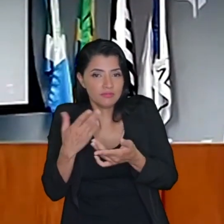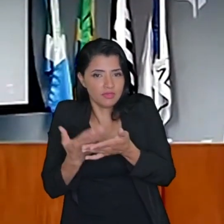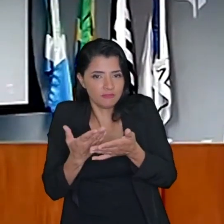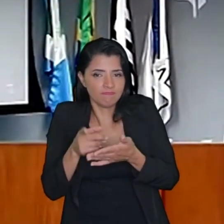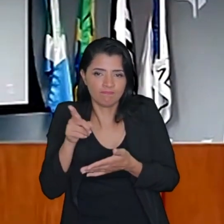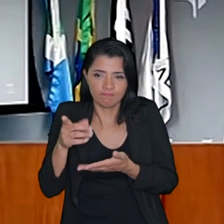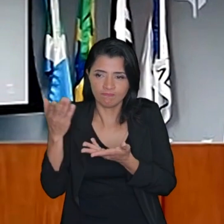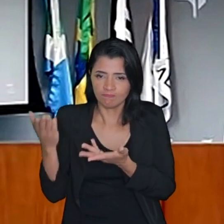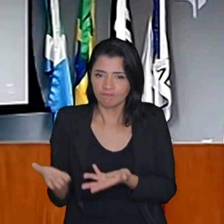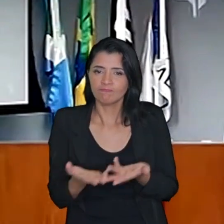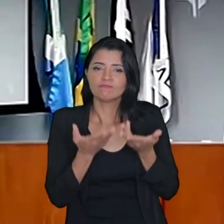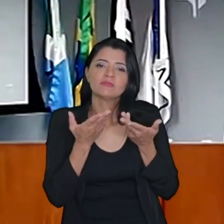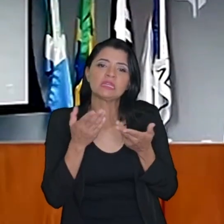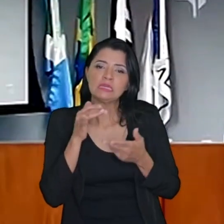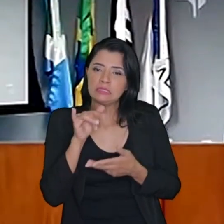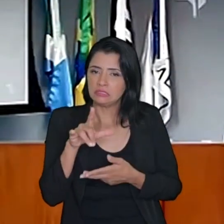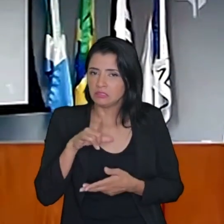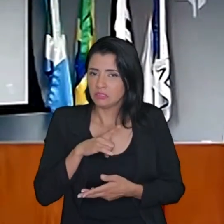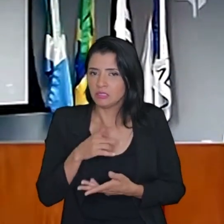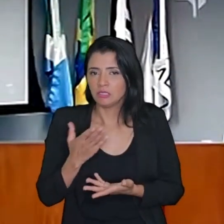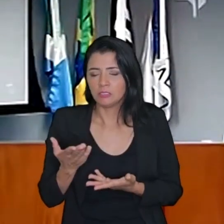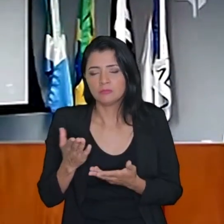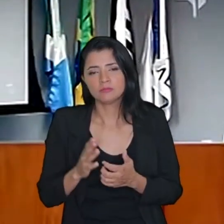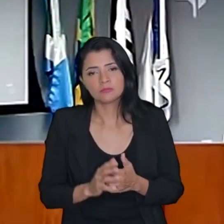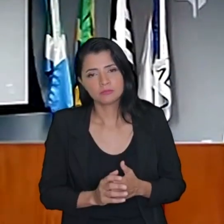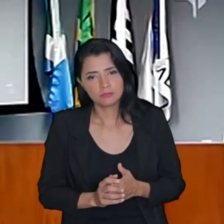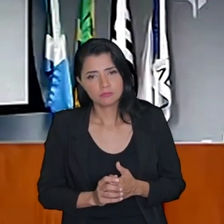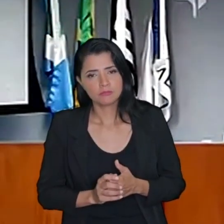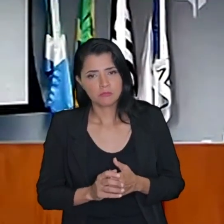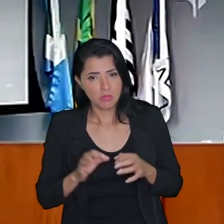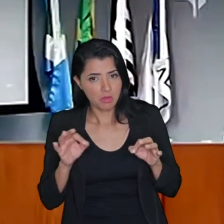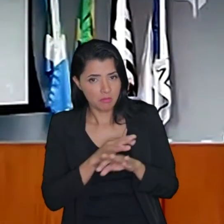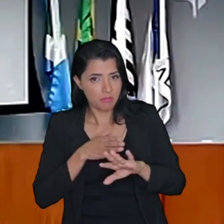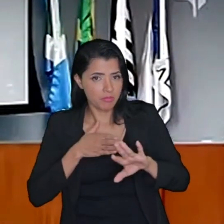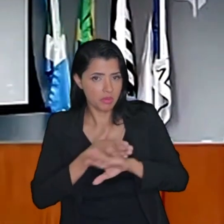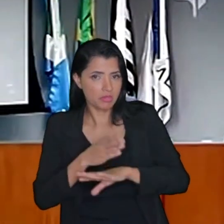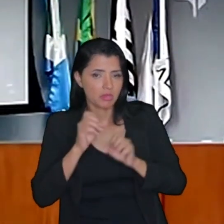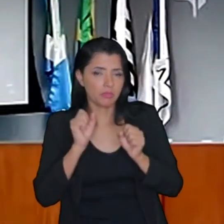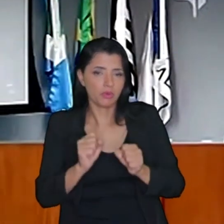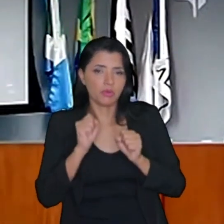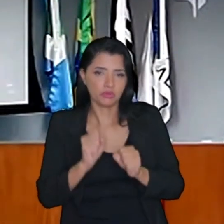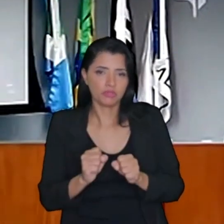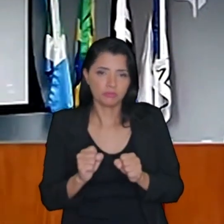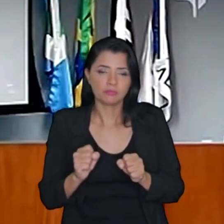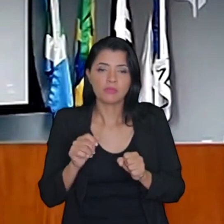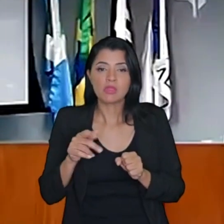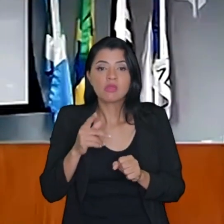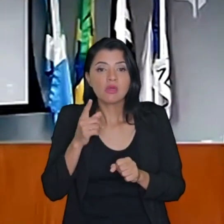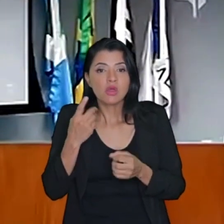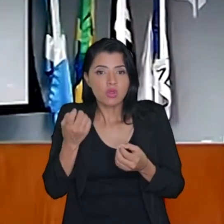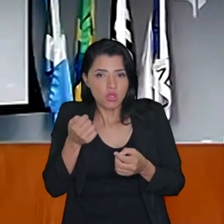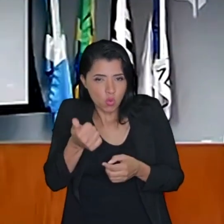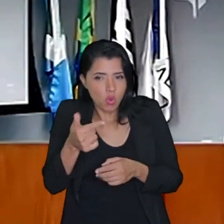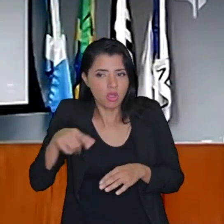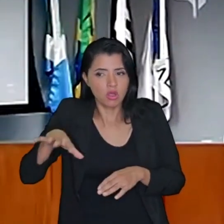Doutora Ana Mara, se tiver no ponto para entrar. Tá,